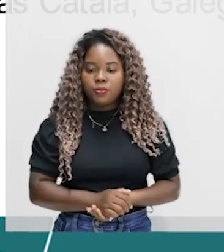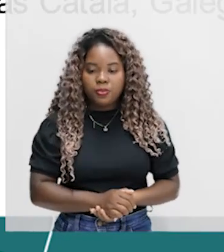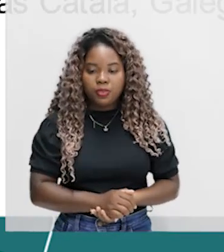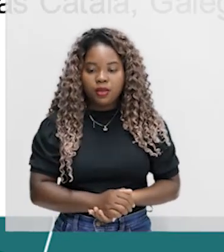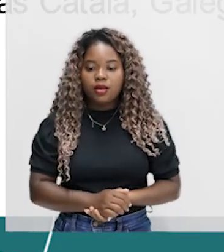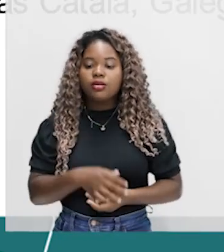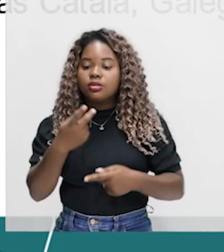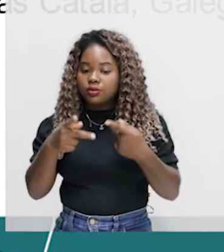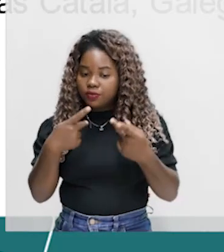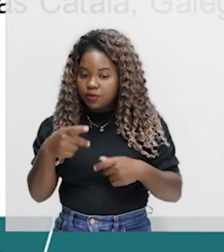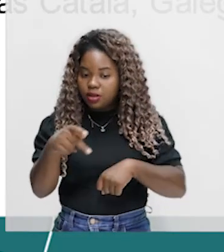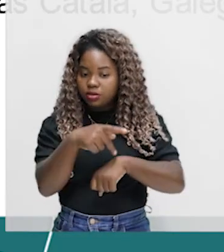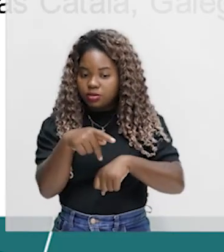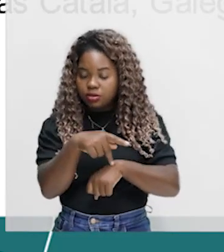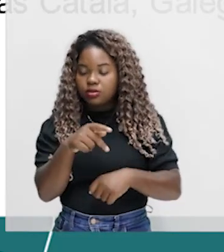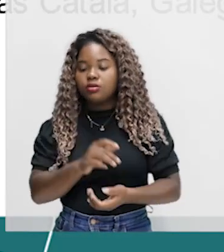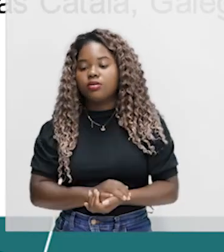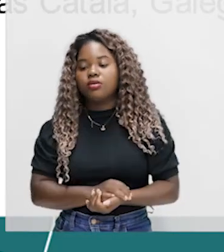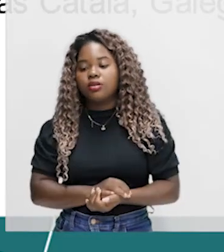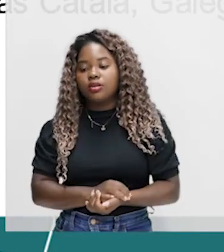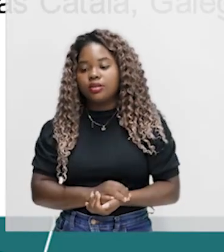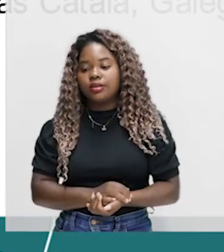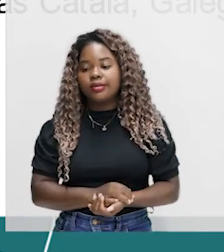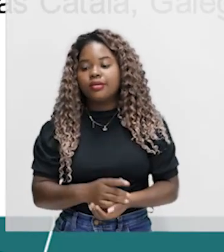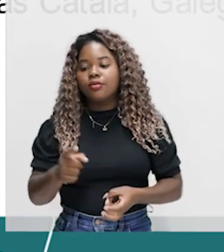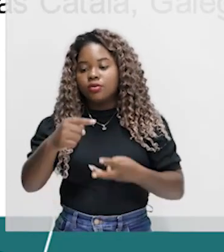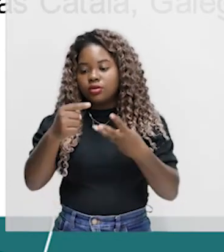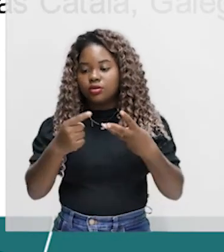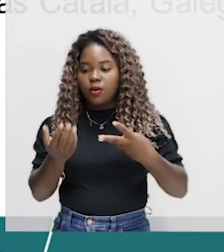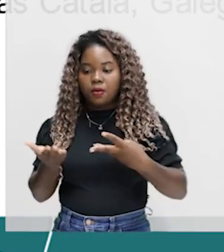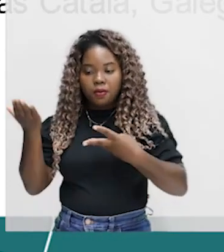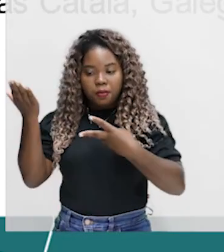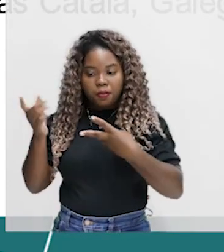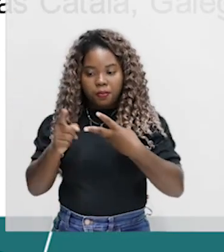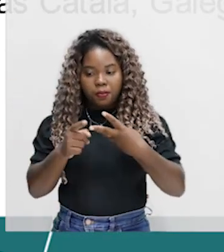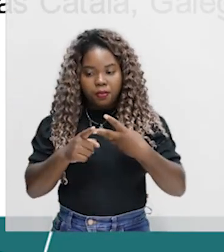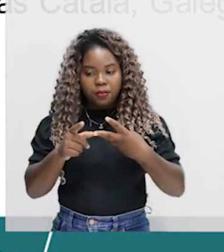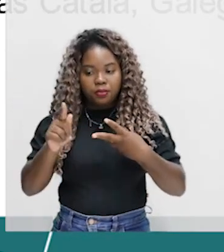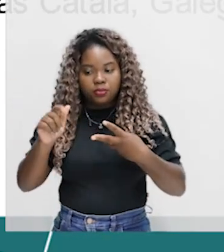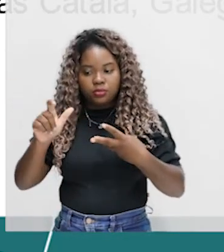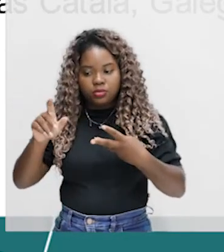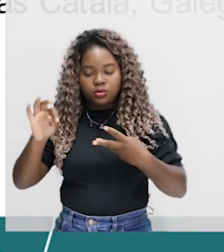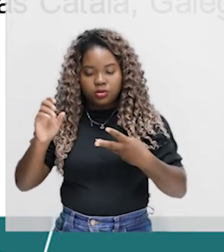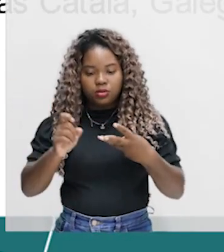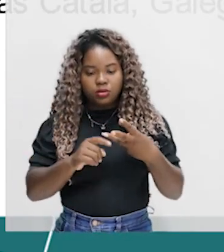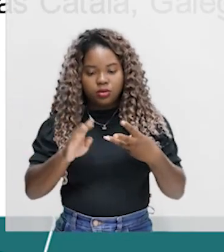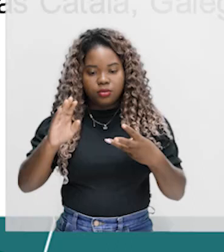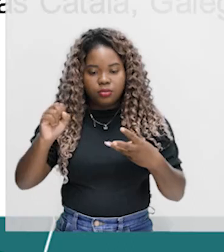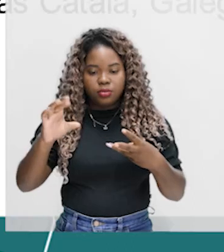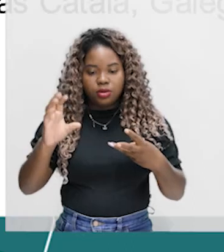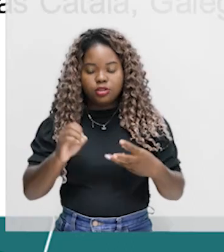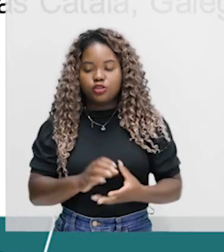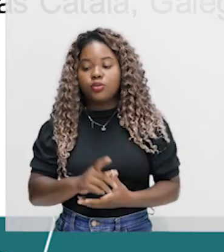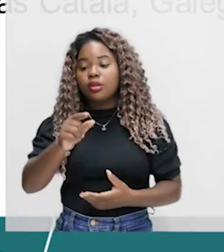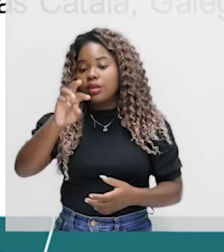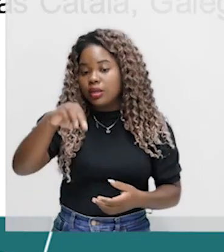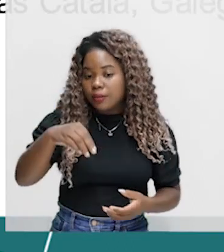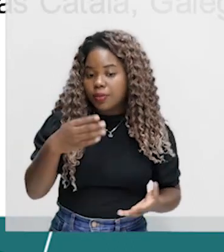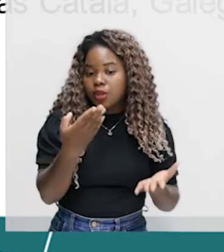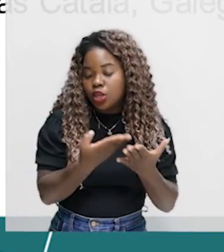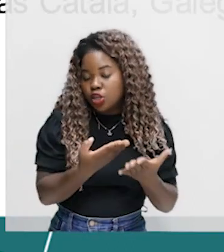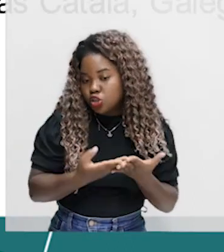idiomas que são falados no território, que é o catalão, tá? O galego e o basco. Quem